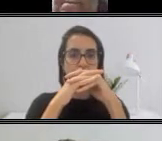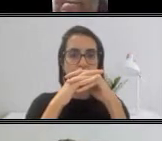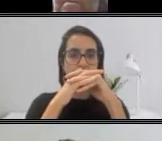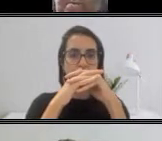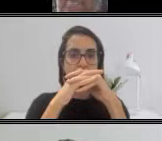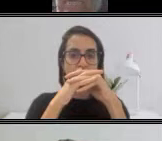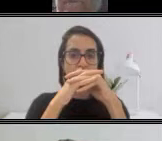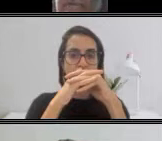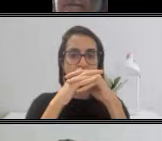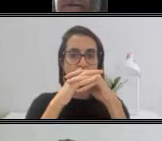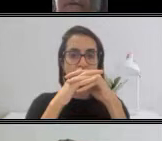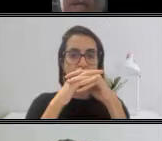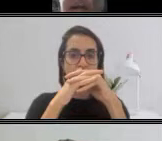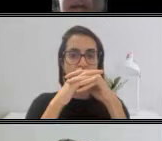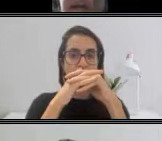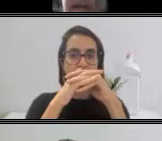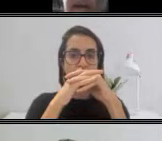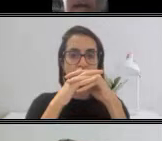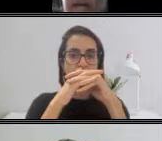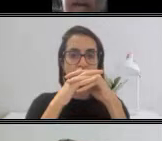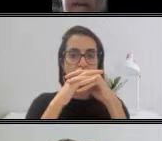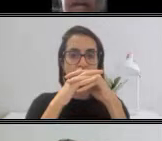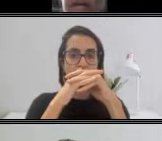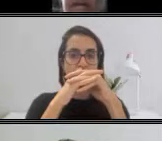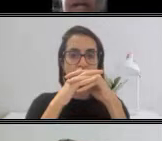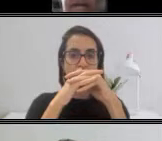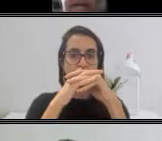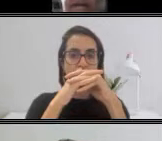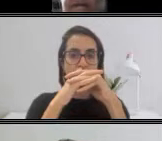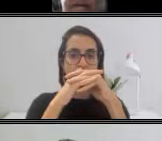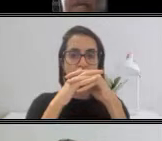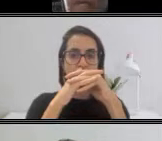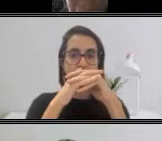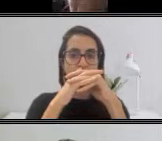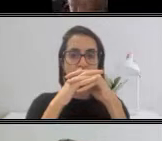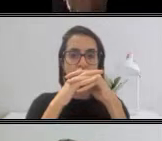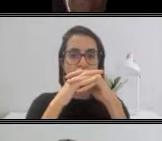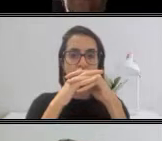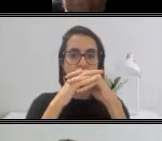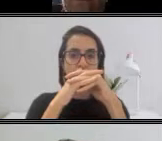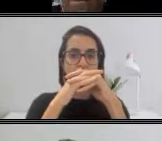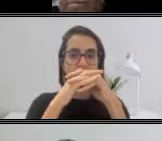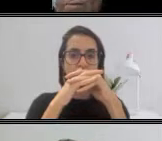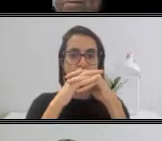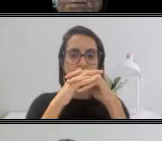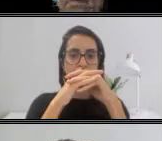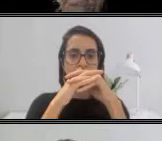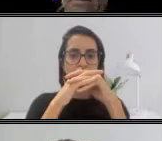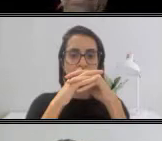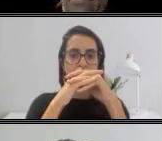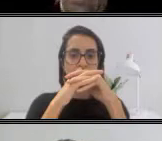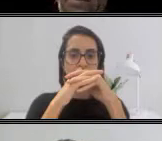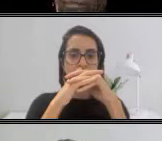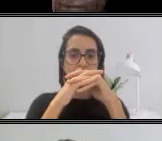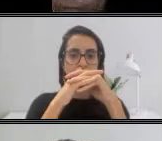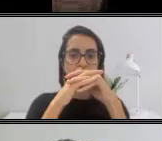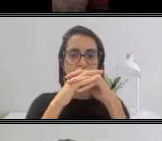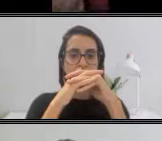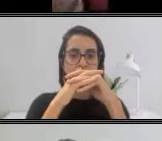no desenvolvimento de crianças com TDAH, numa combinação, não numa disputa entre